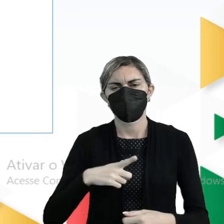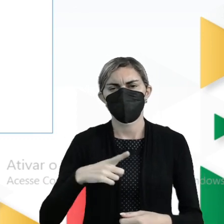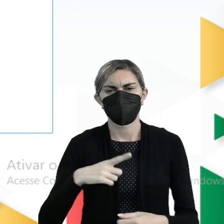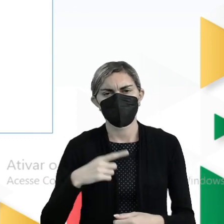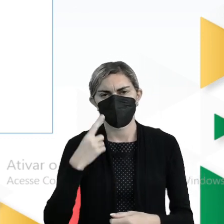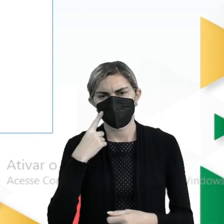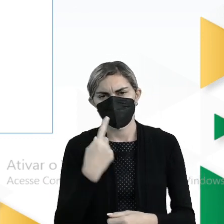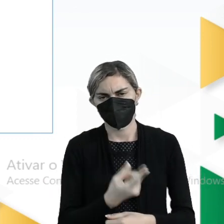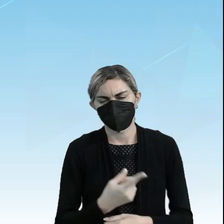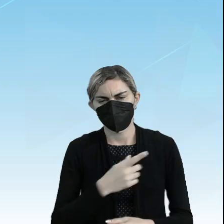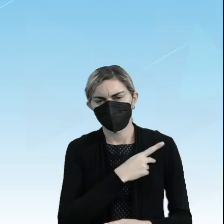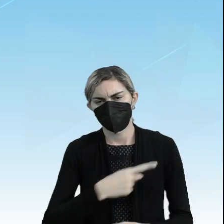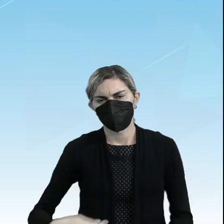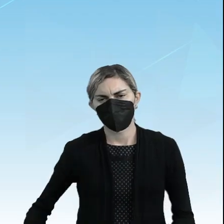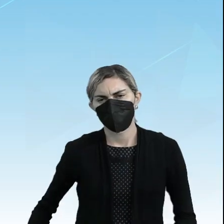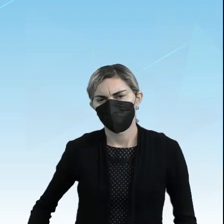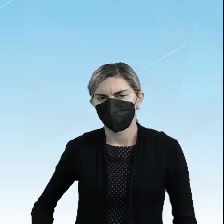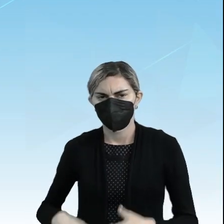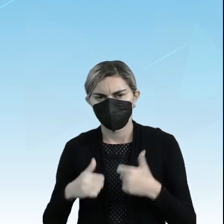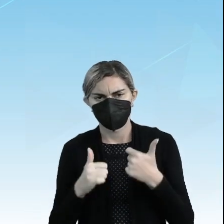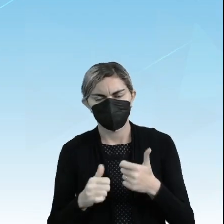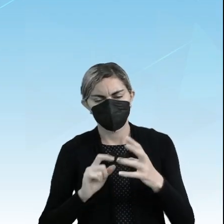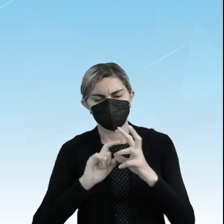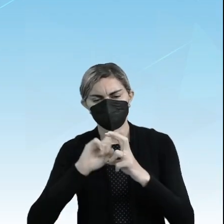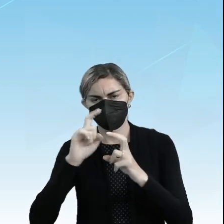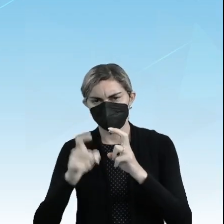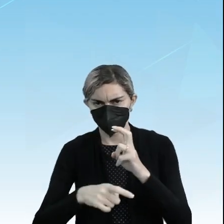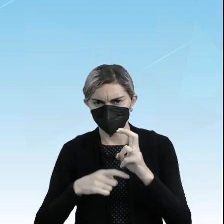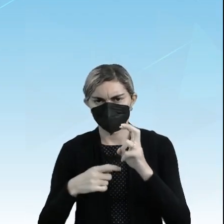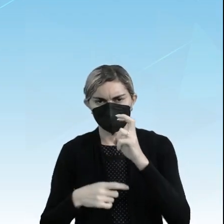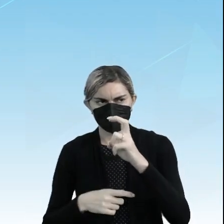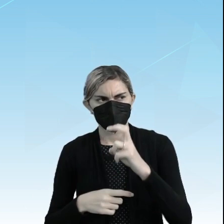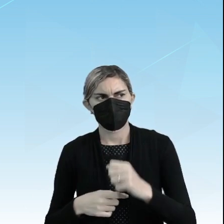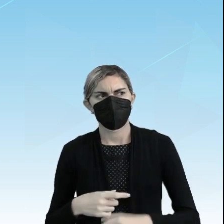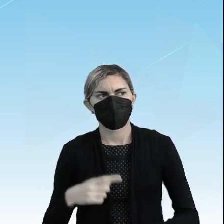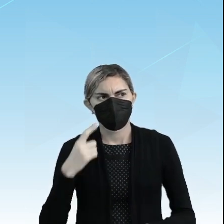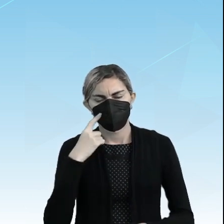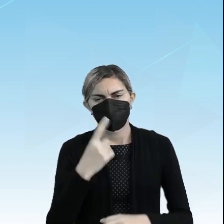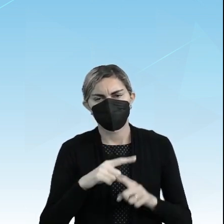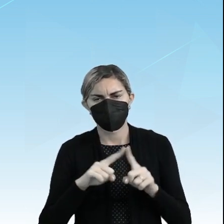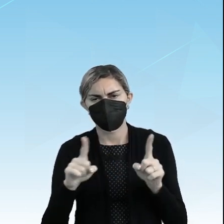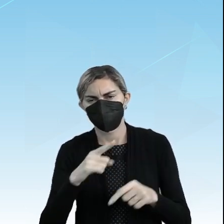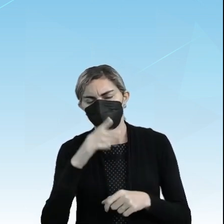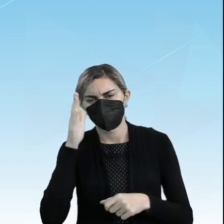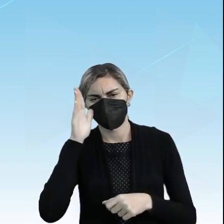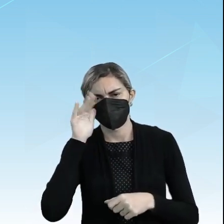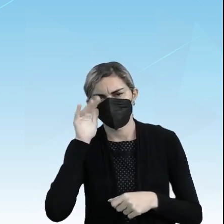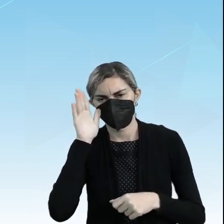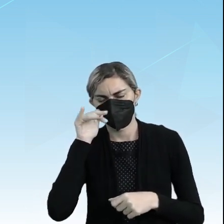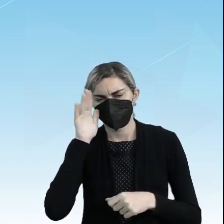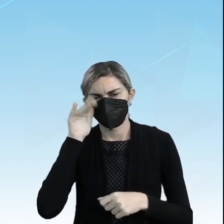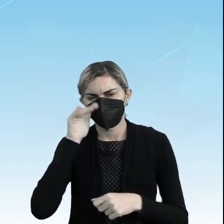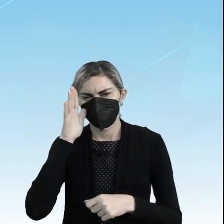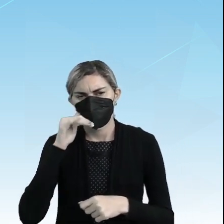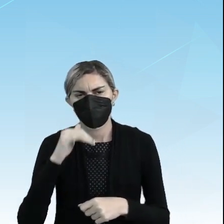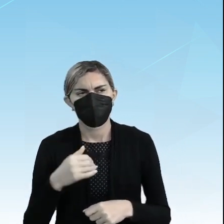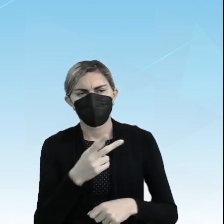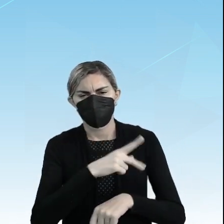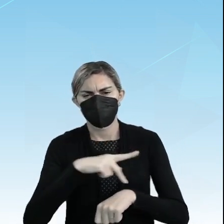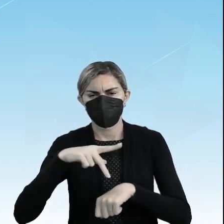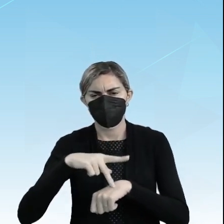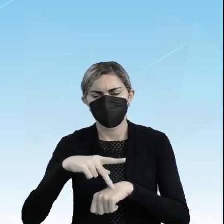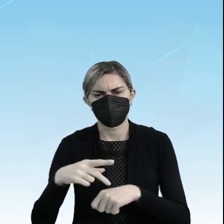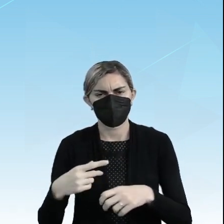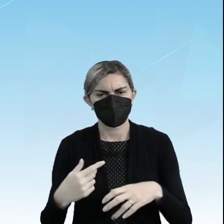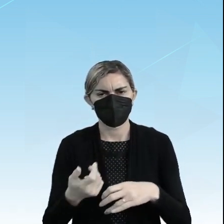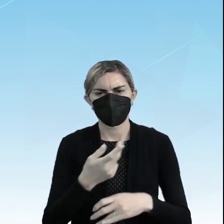Ramaphosa, que é o presidente, tá bom? São os 5 aí, tá? Mais uma curiosidade, meus amores. Os países